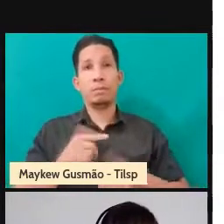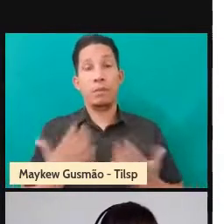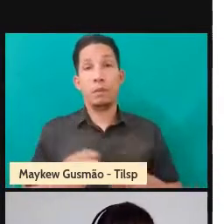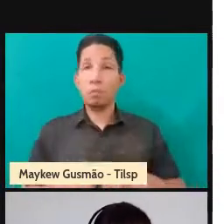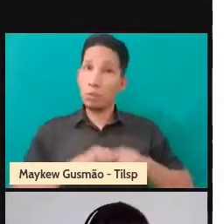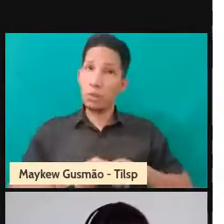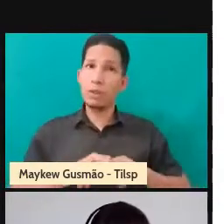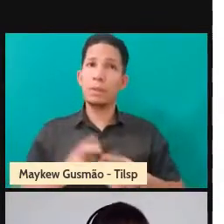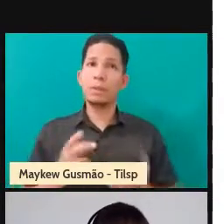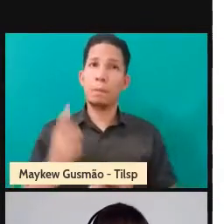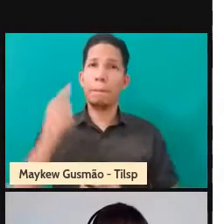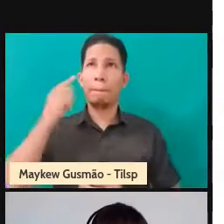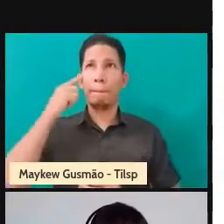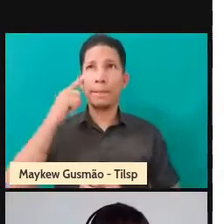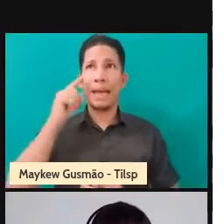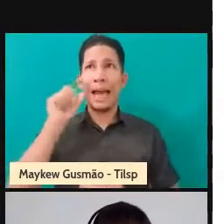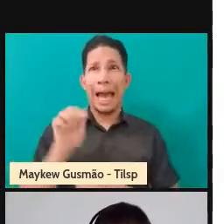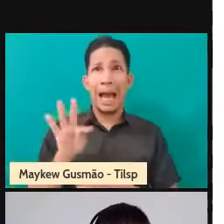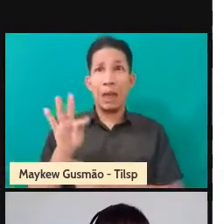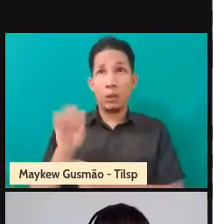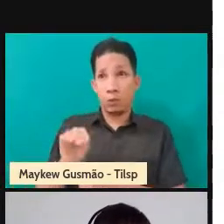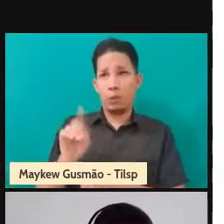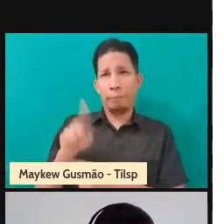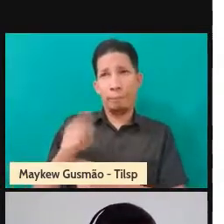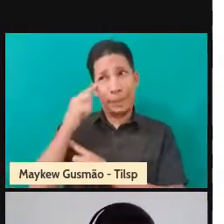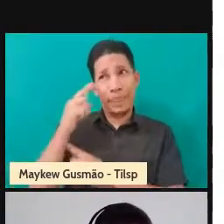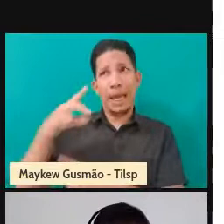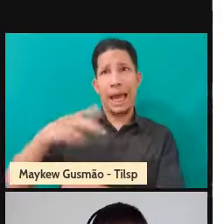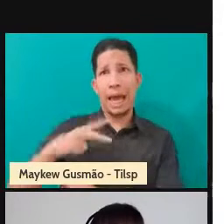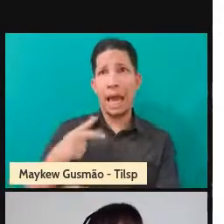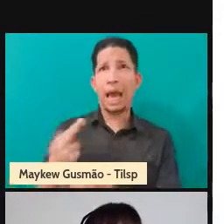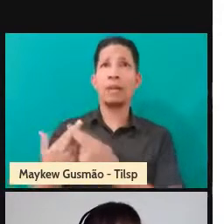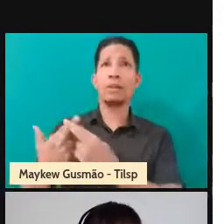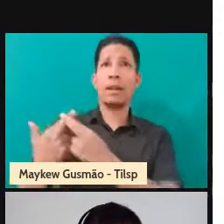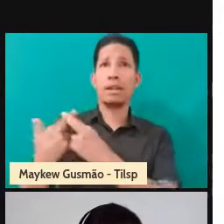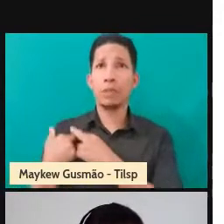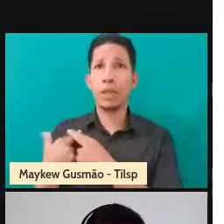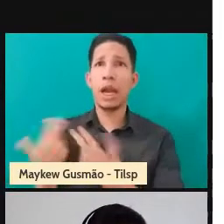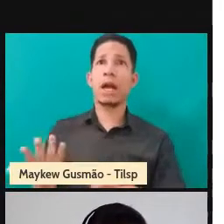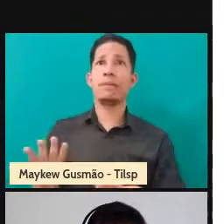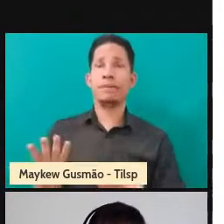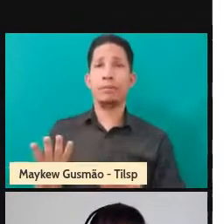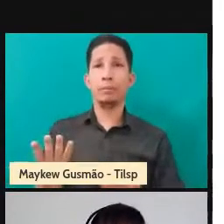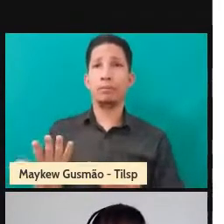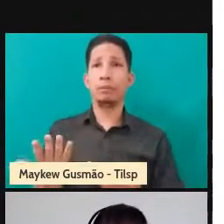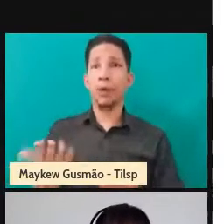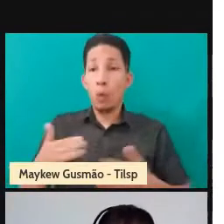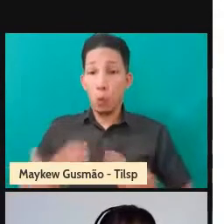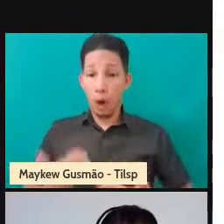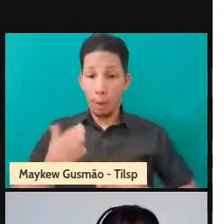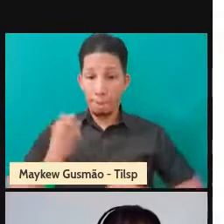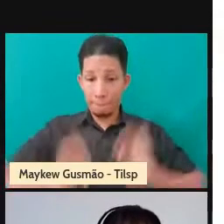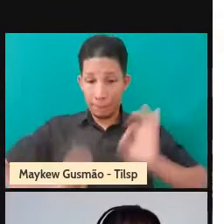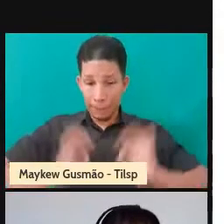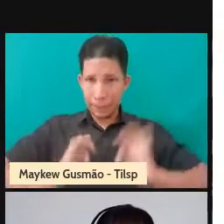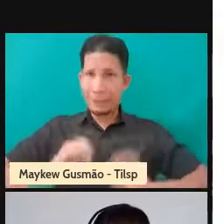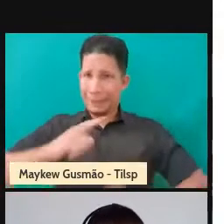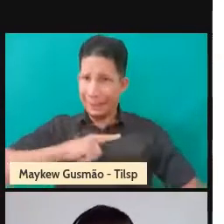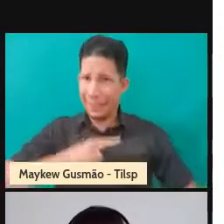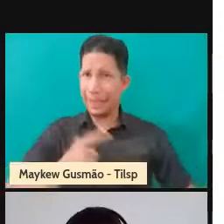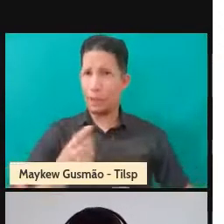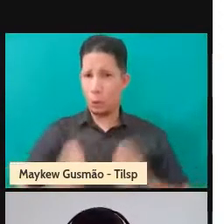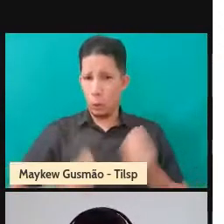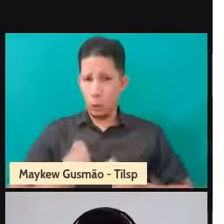isso, de pensar no ato como um ato ético, como um ato responsável, que preparo eu tenho para fazer a interpretação, né?